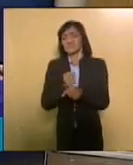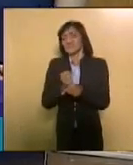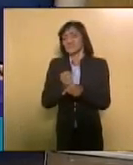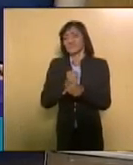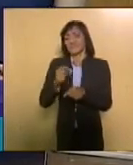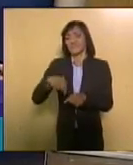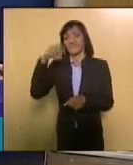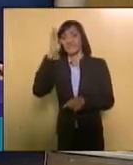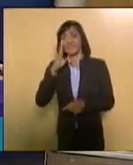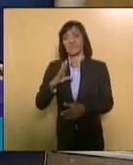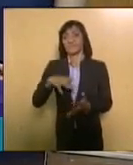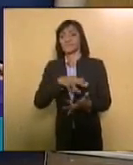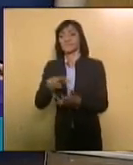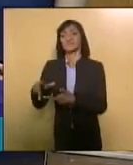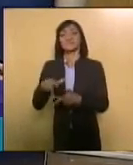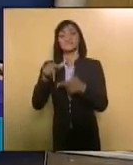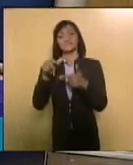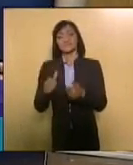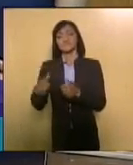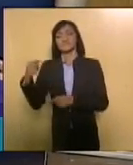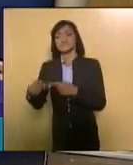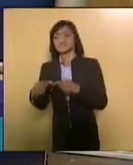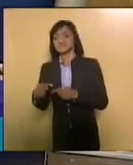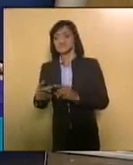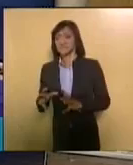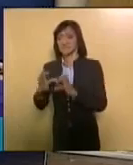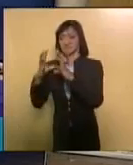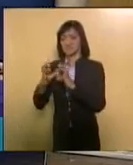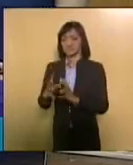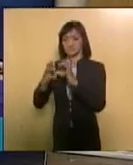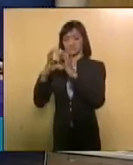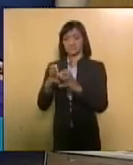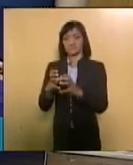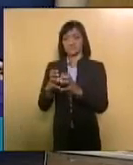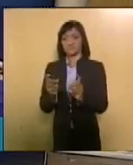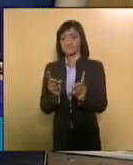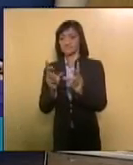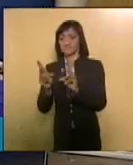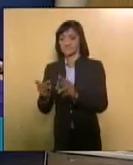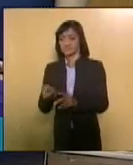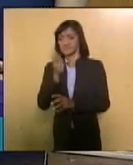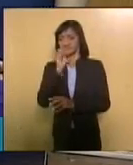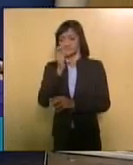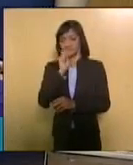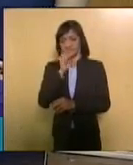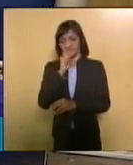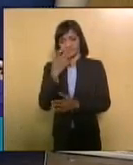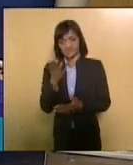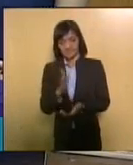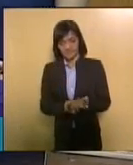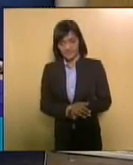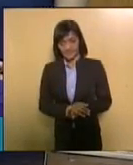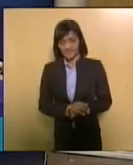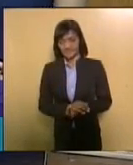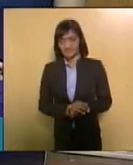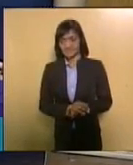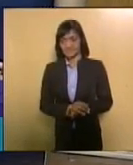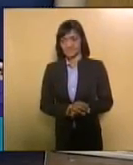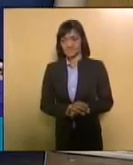aqui no Brasil no mundo da política de guerras à drogas que é a forma mais Insana deas vidas e recursos